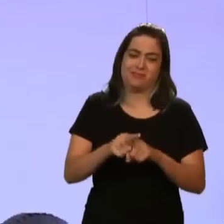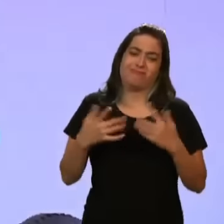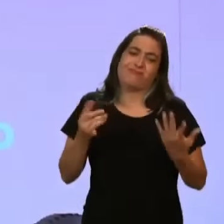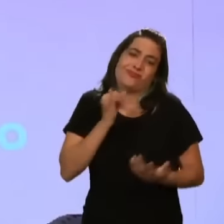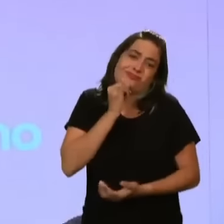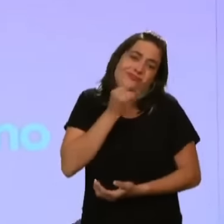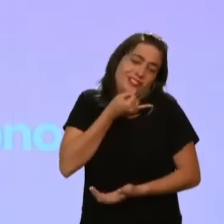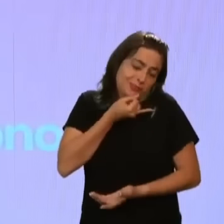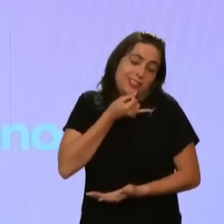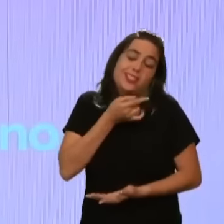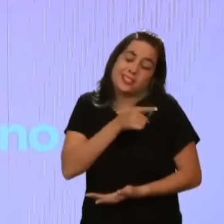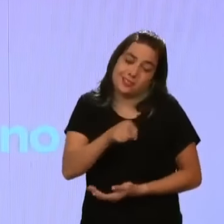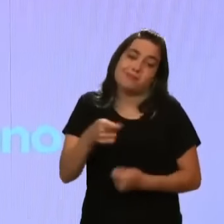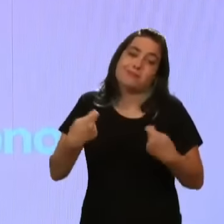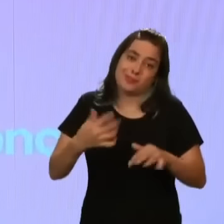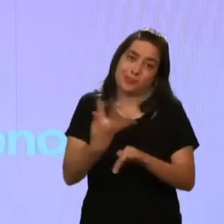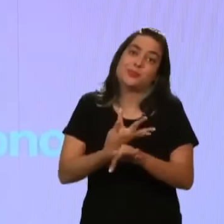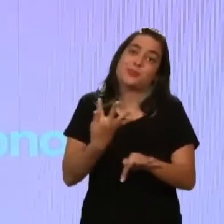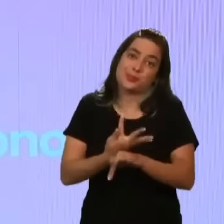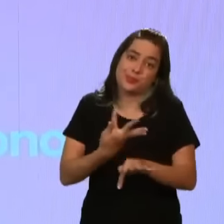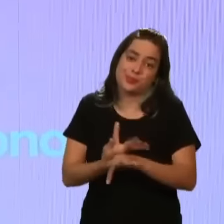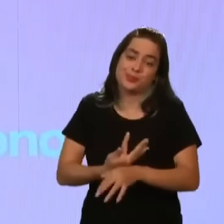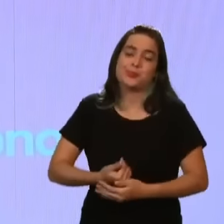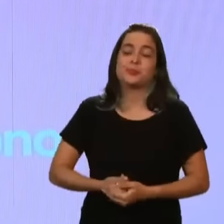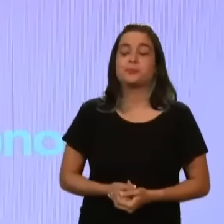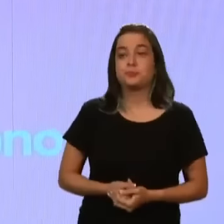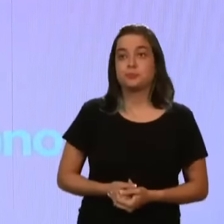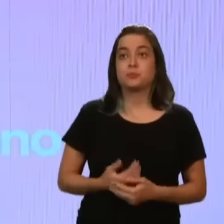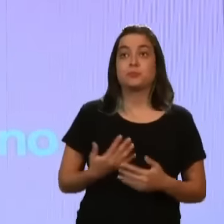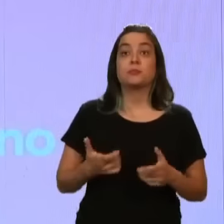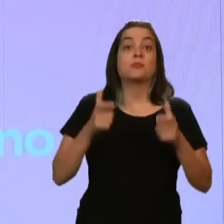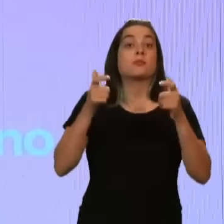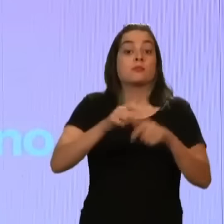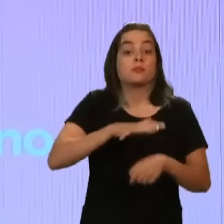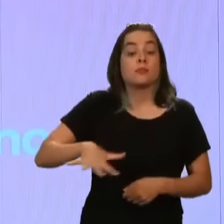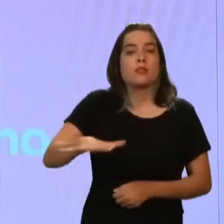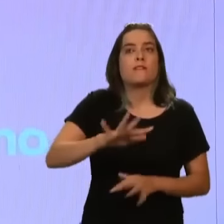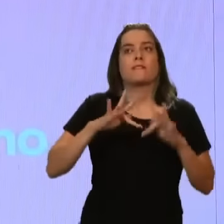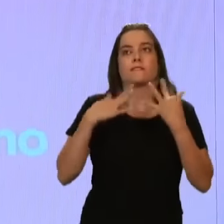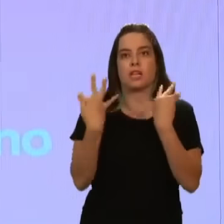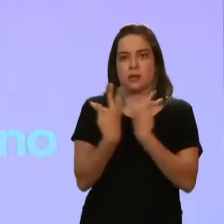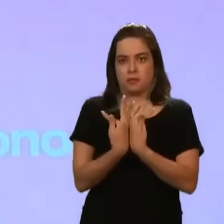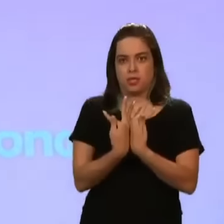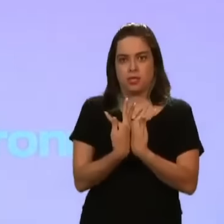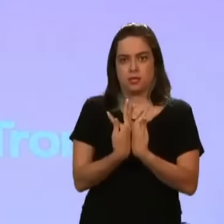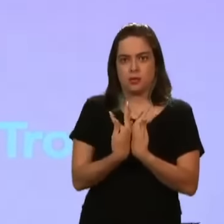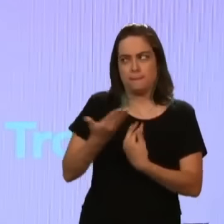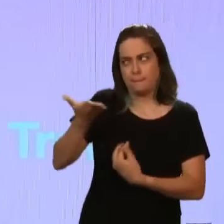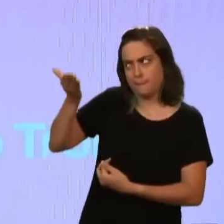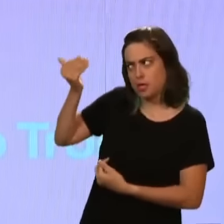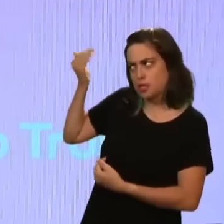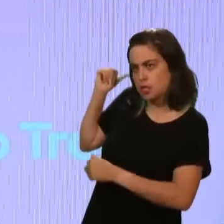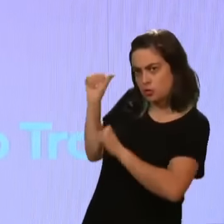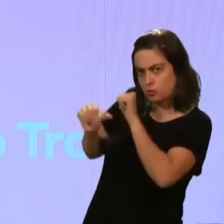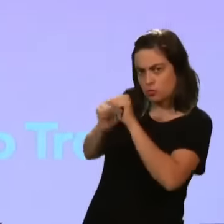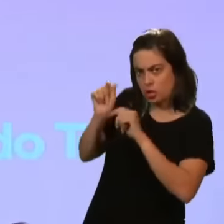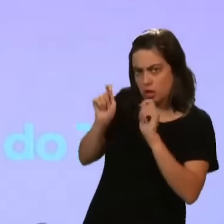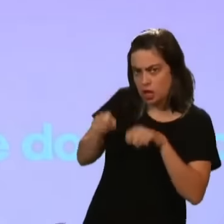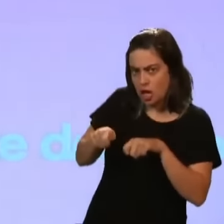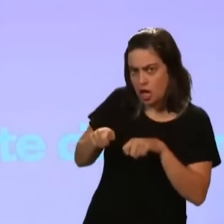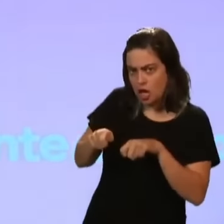têm que lidar com isso, né? O ambiente familiar. Eu posso mudar o meu passado?